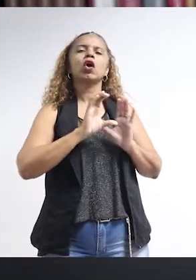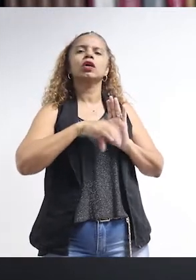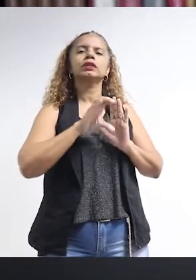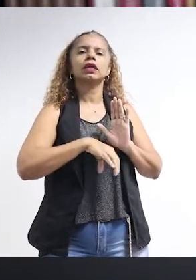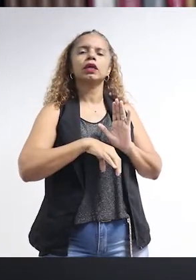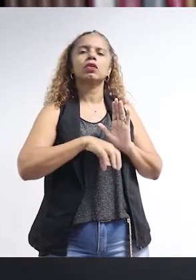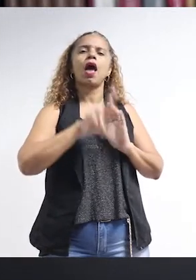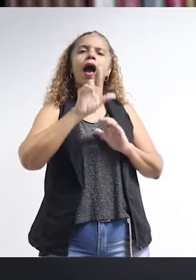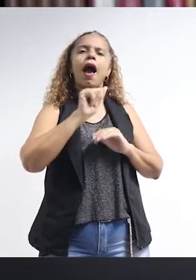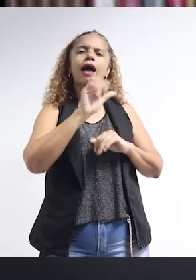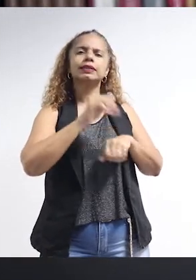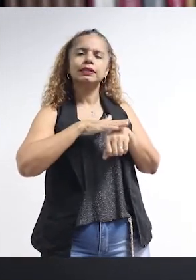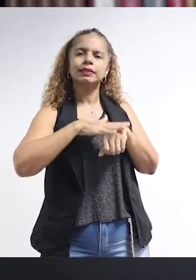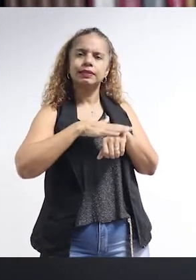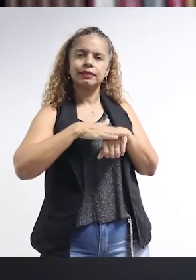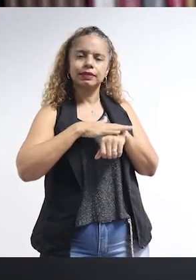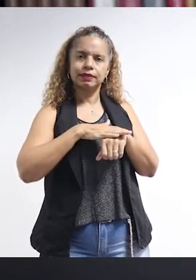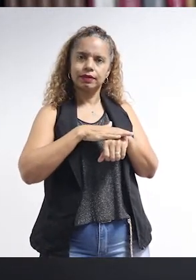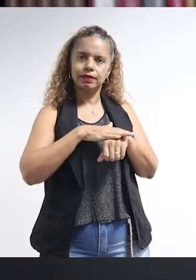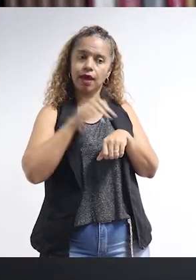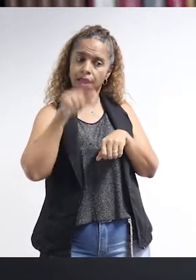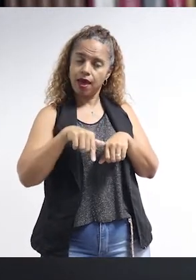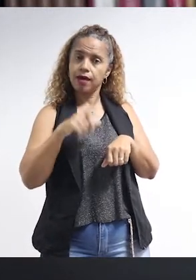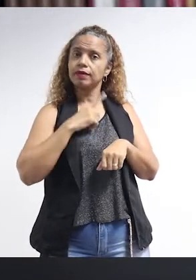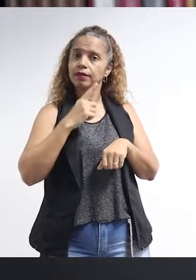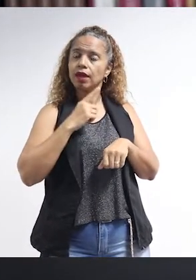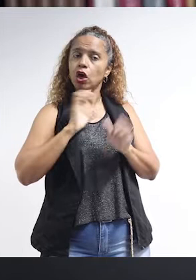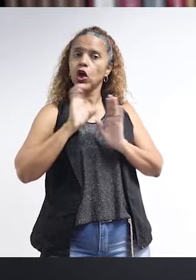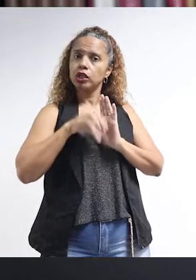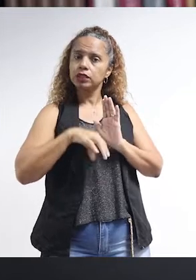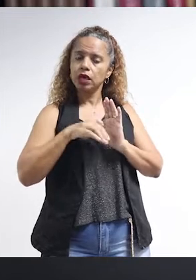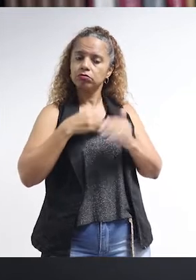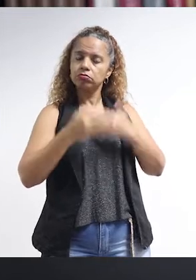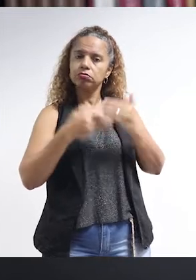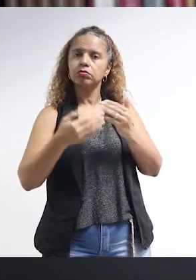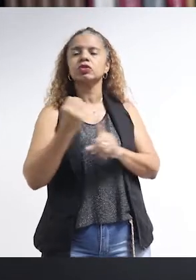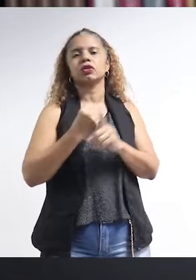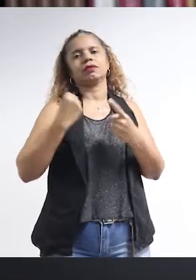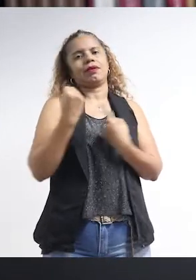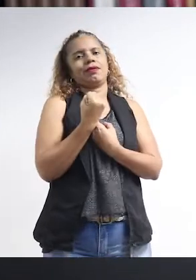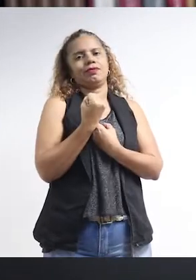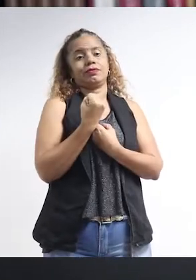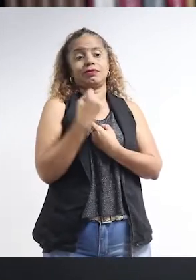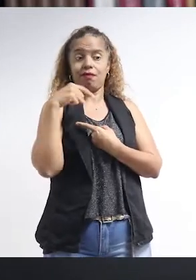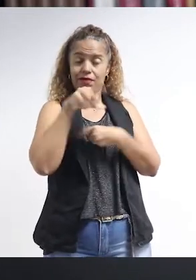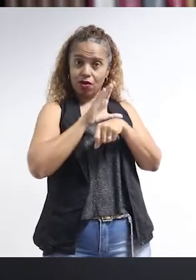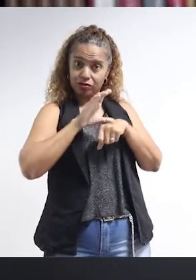de raça como um conceito construído socialmente. Então, ela